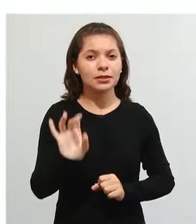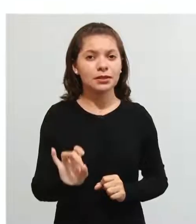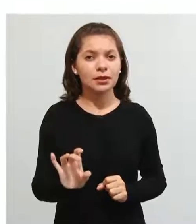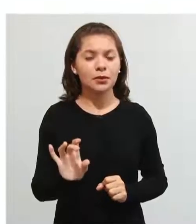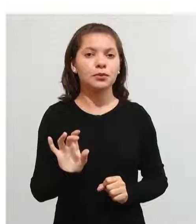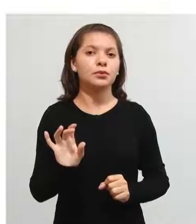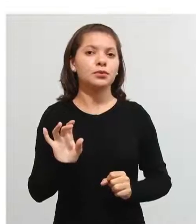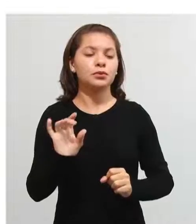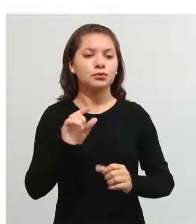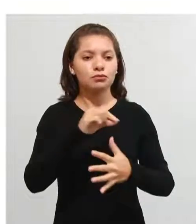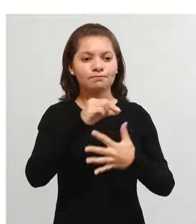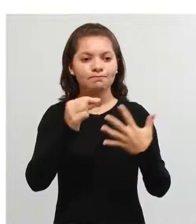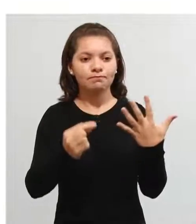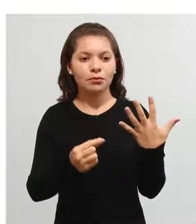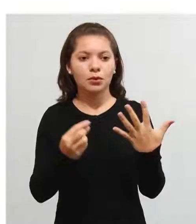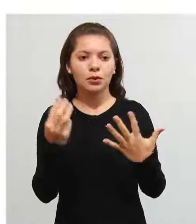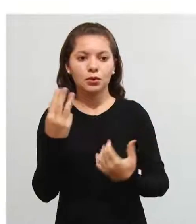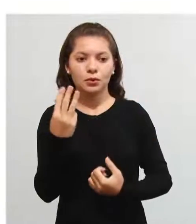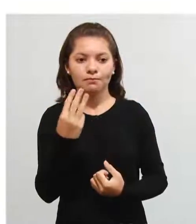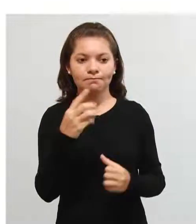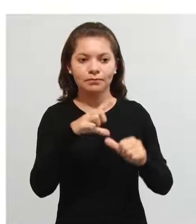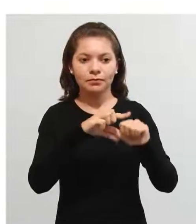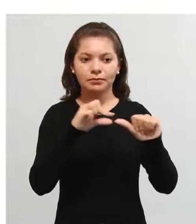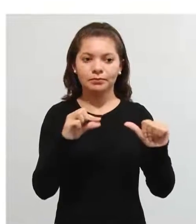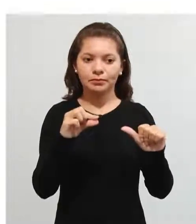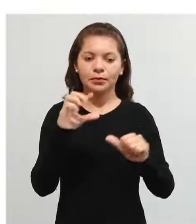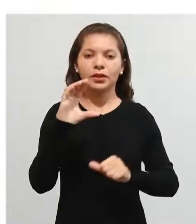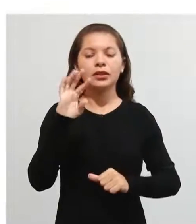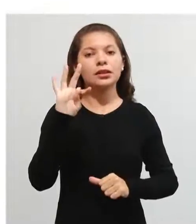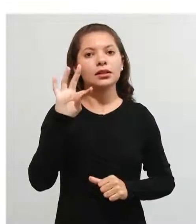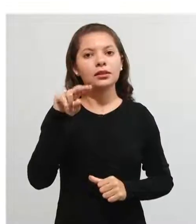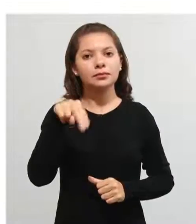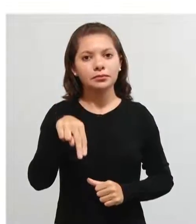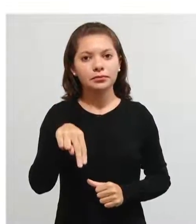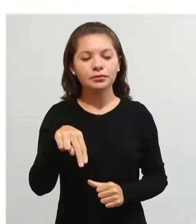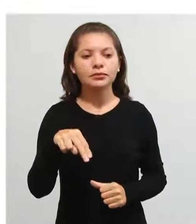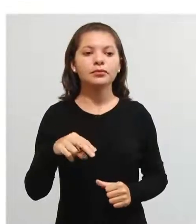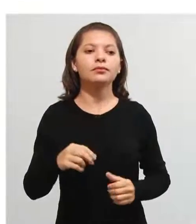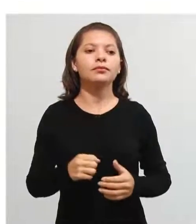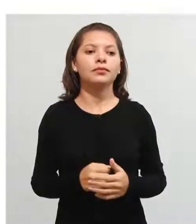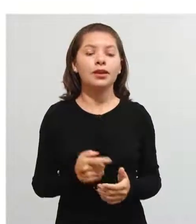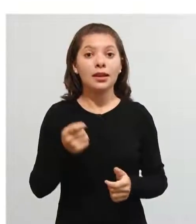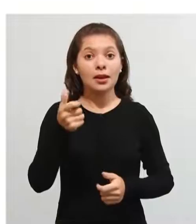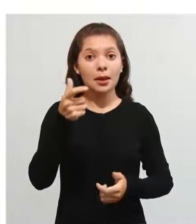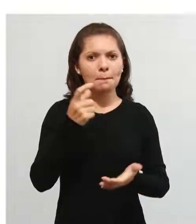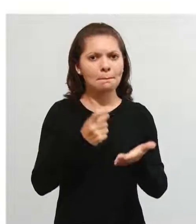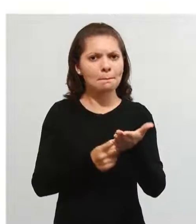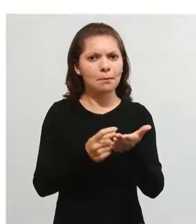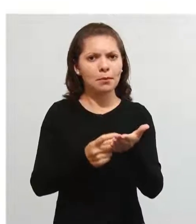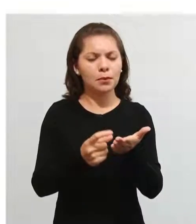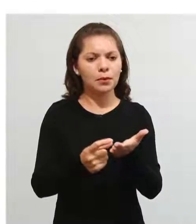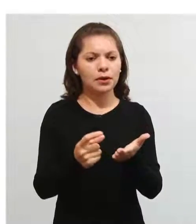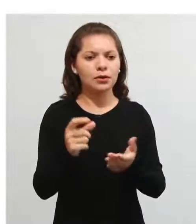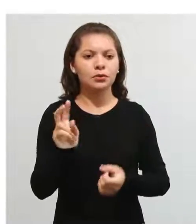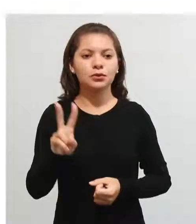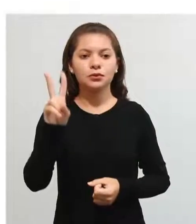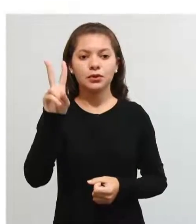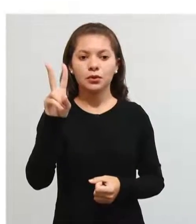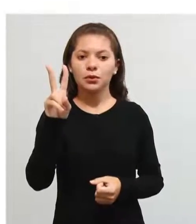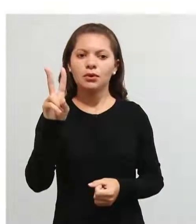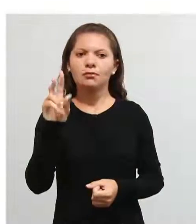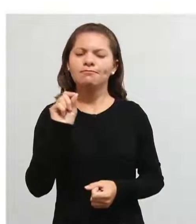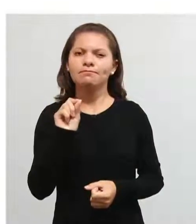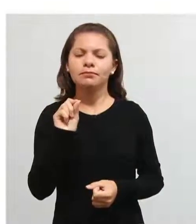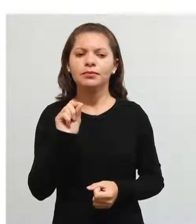núcleos do artigo 3º do CTN. Quando ele fala que é em moeda ou cujo valor nela se possa